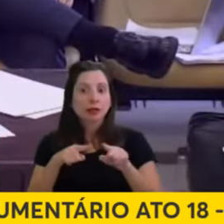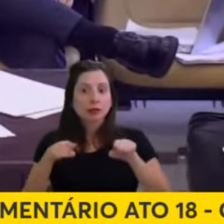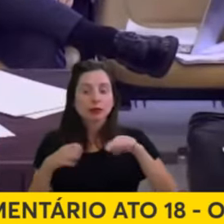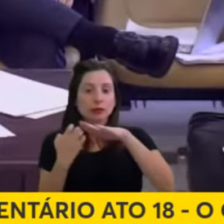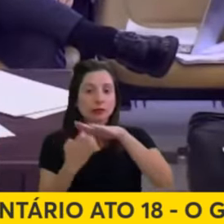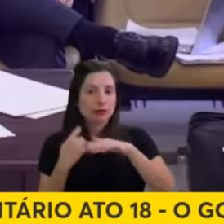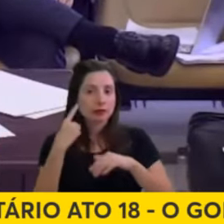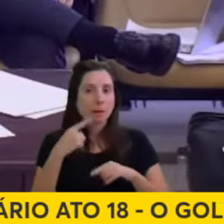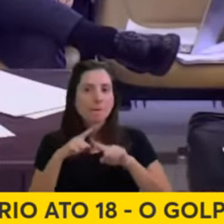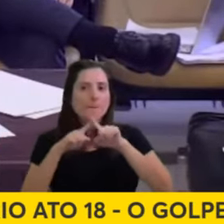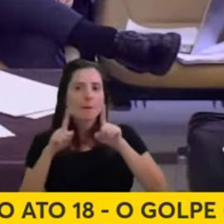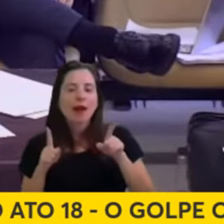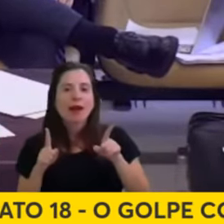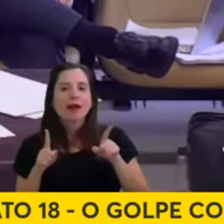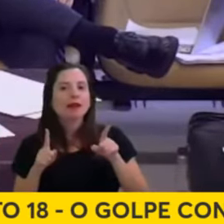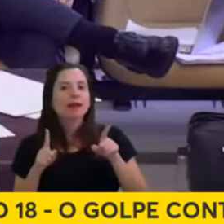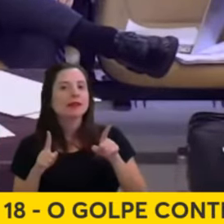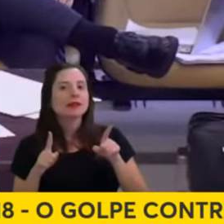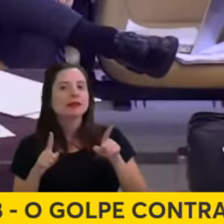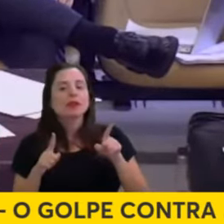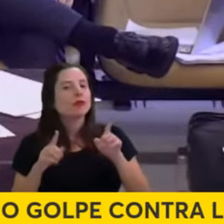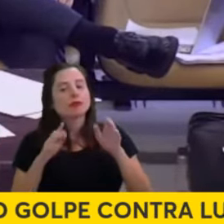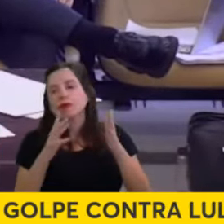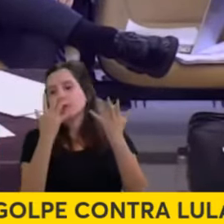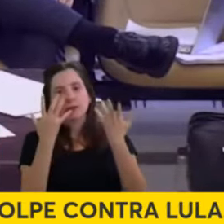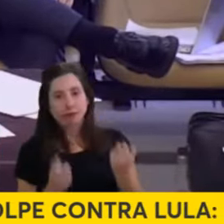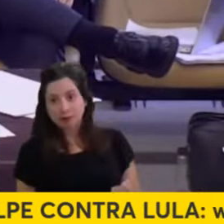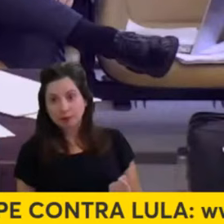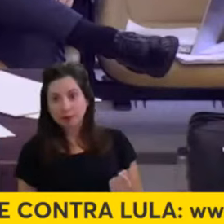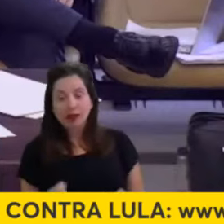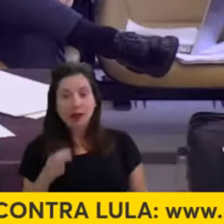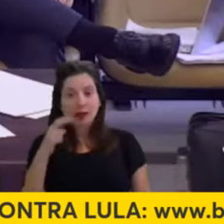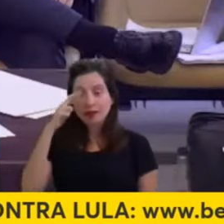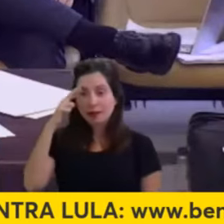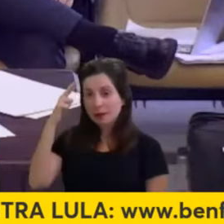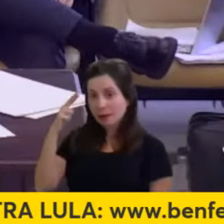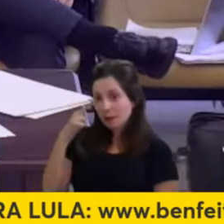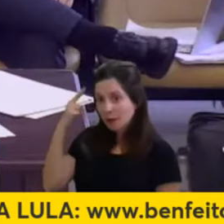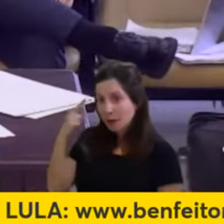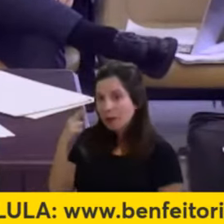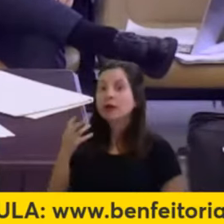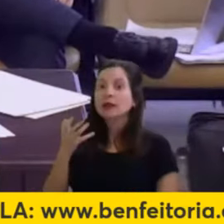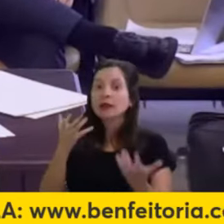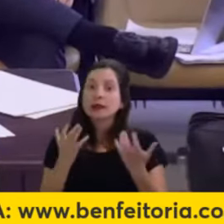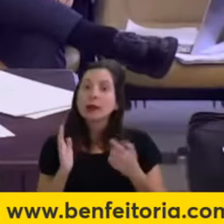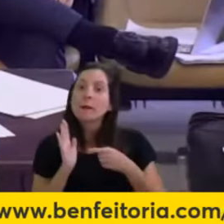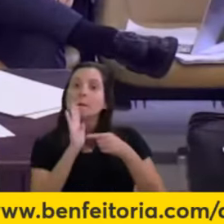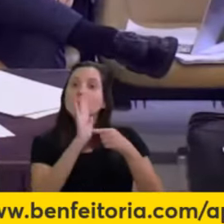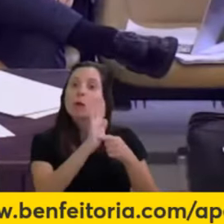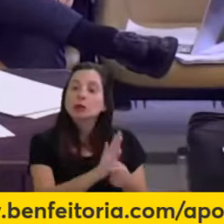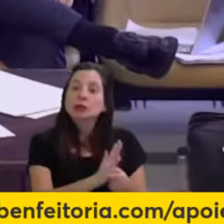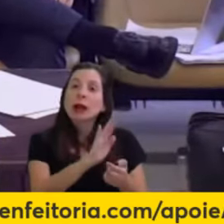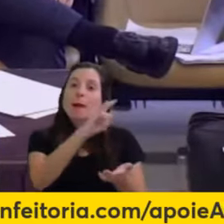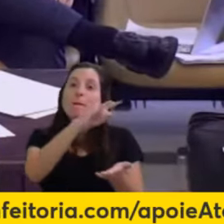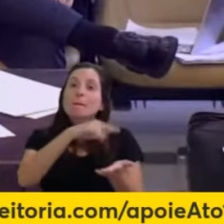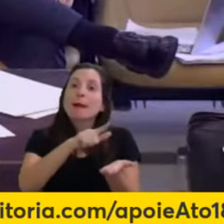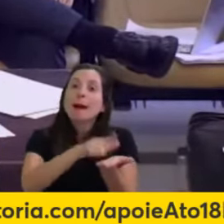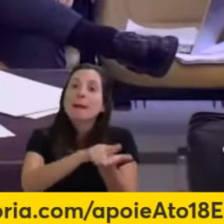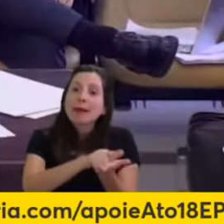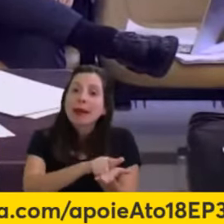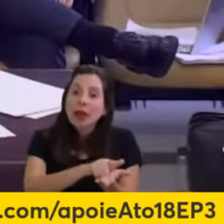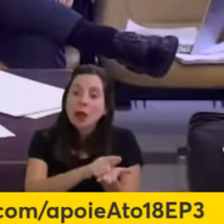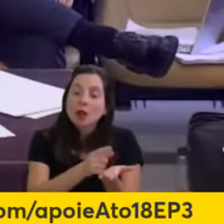segundo a legenda por intir pro serviço em nome de moro Luiz Felipe Cunha fazer a questão de mostrar notas de alto valor a podemos para pressionar por mais